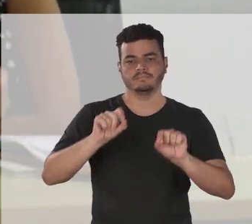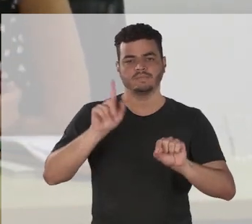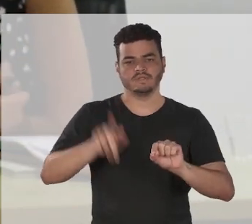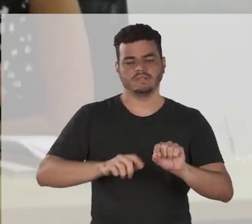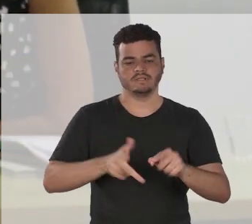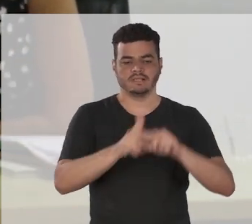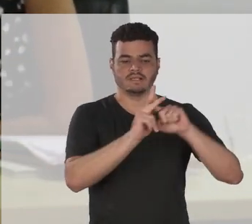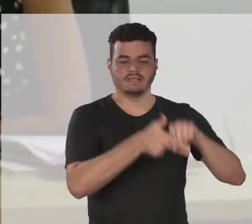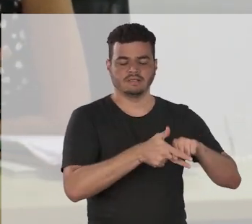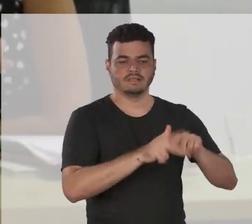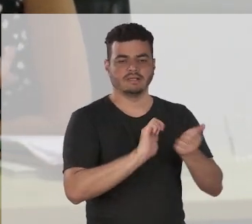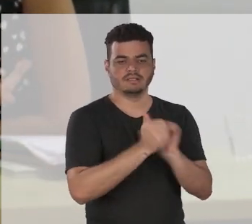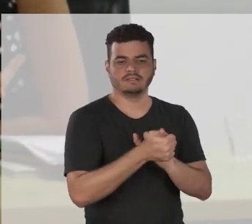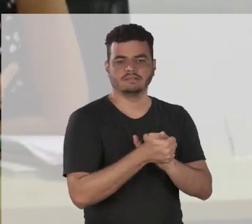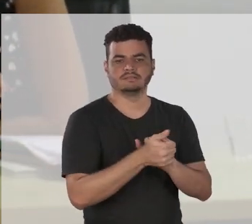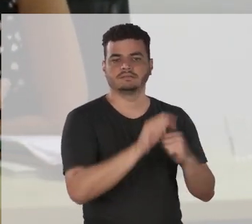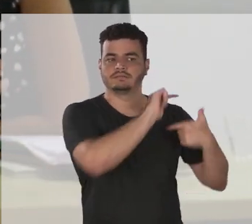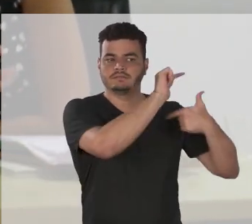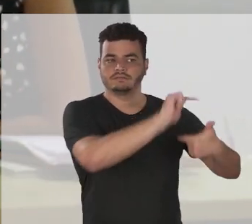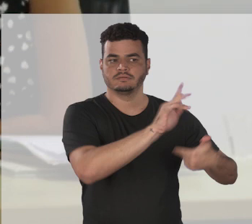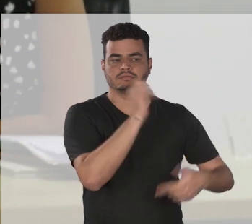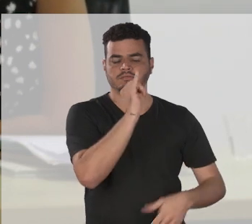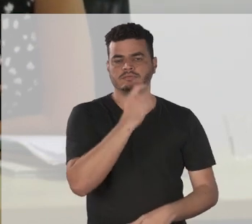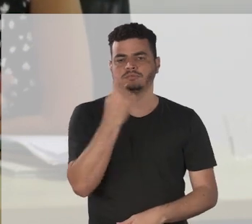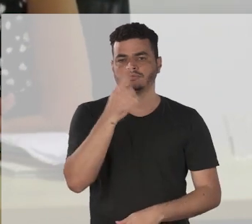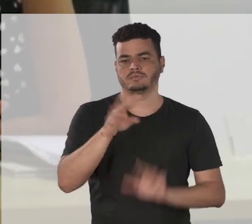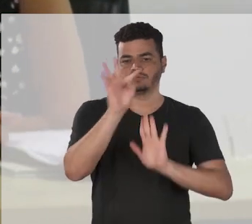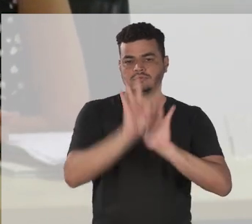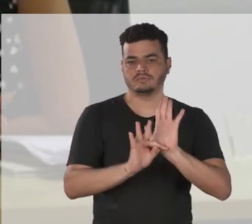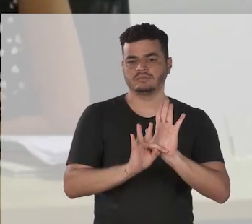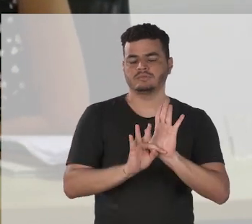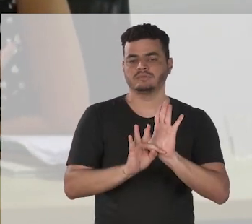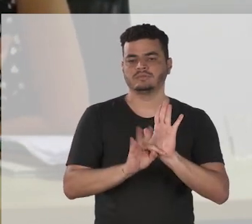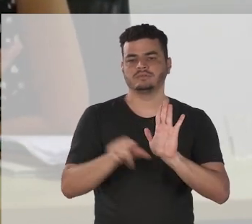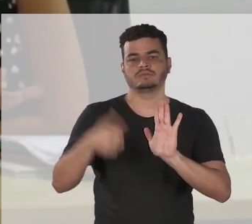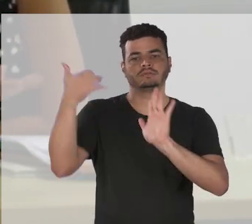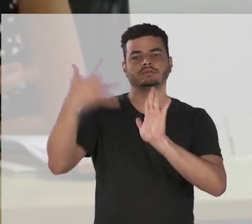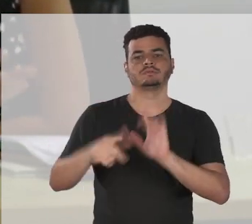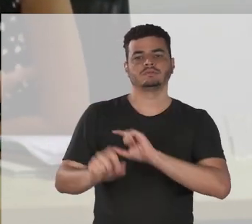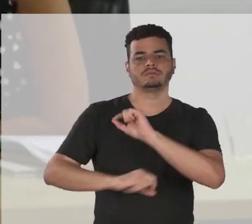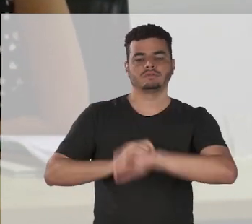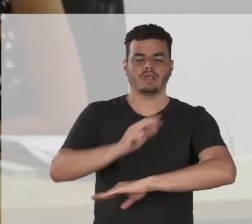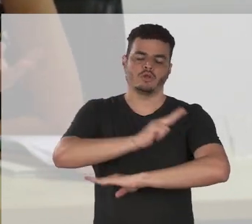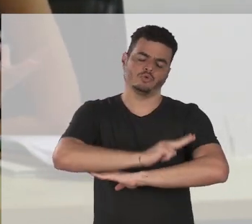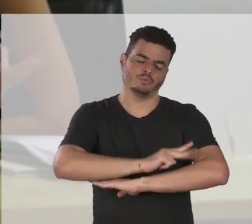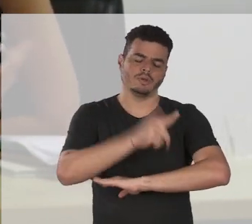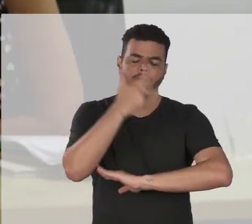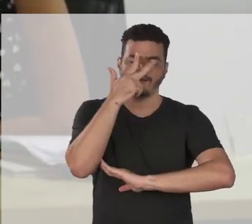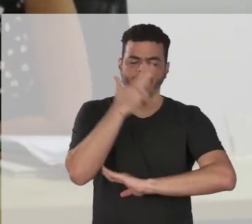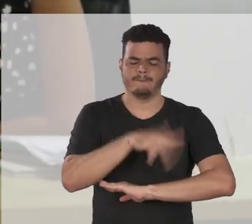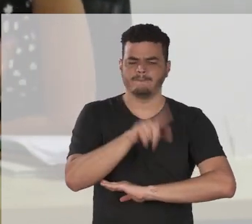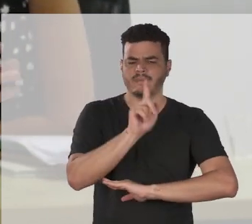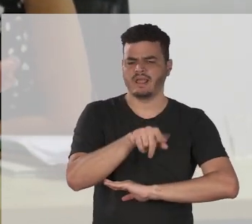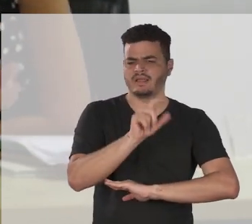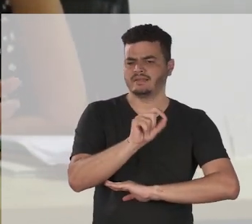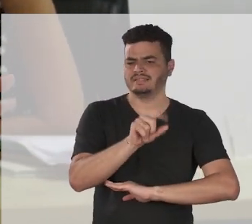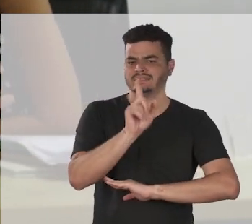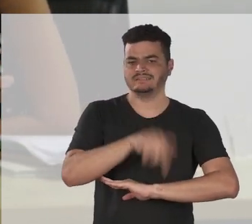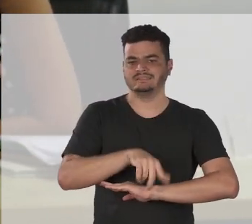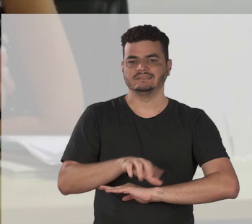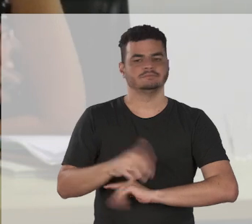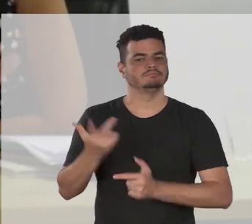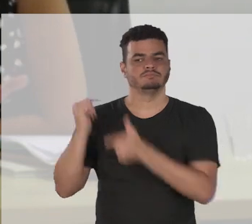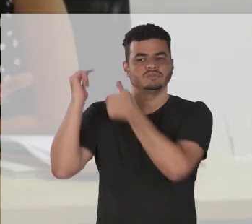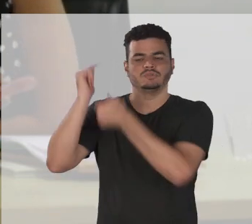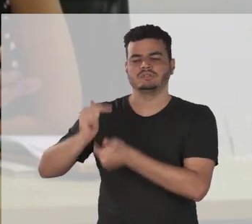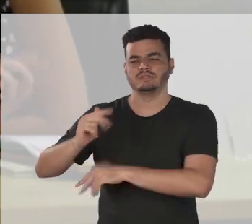digamos, com versões de clássicos. Tem nesse texto de Maria Teresa Andreto, justamente que é Adormecida, que é uma versão da